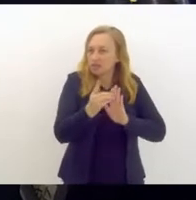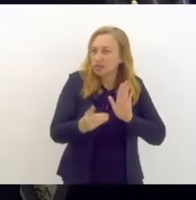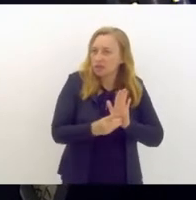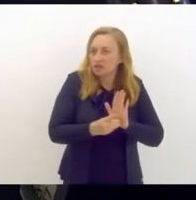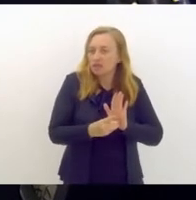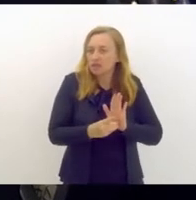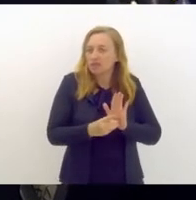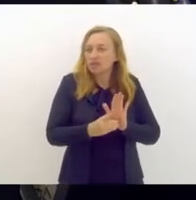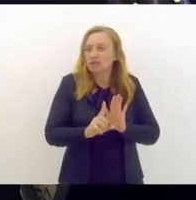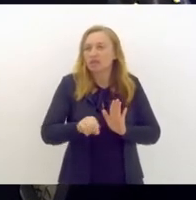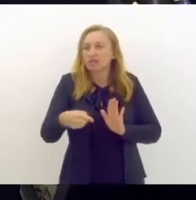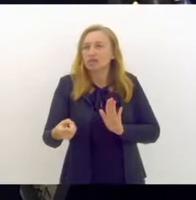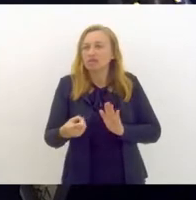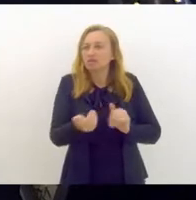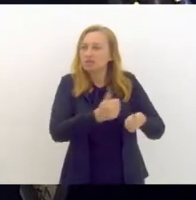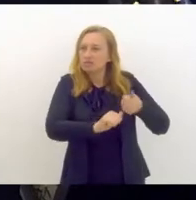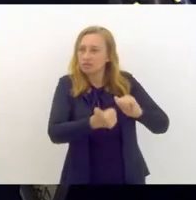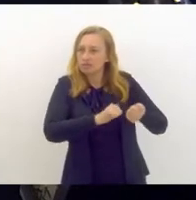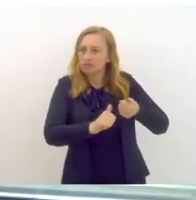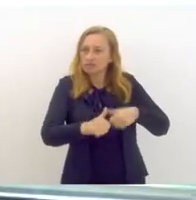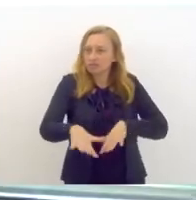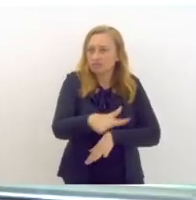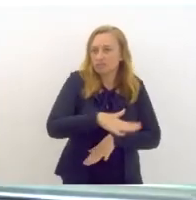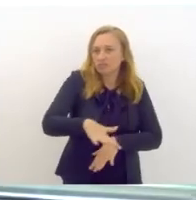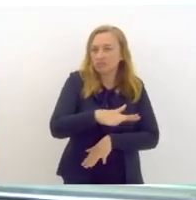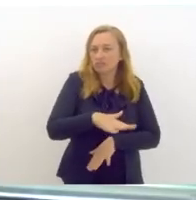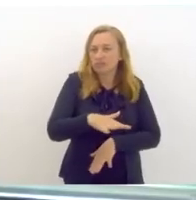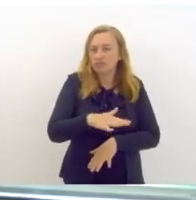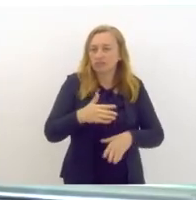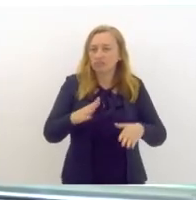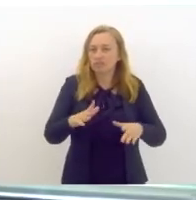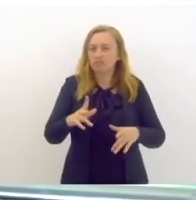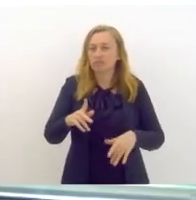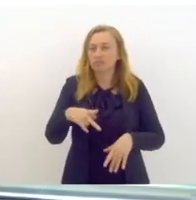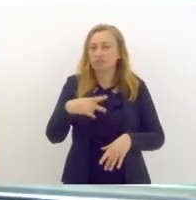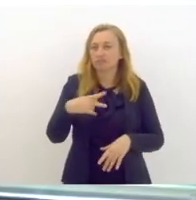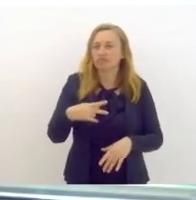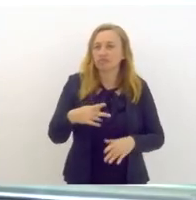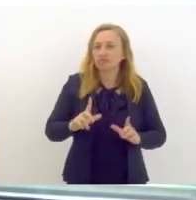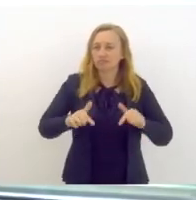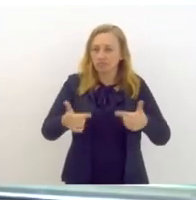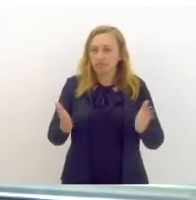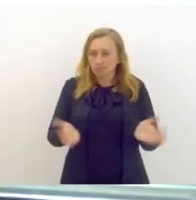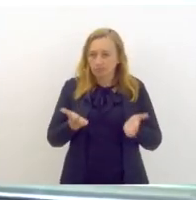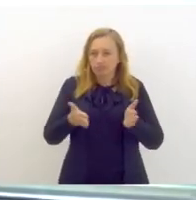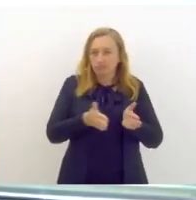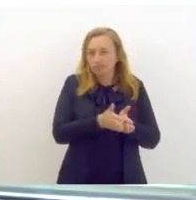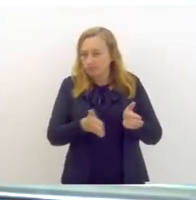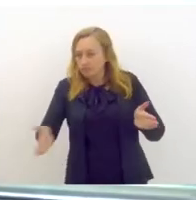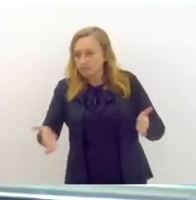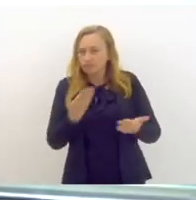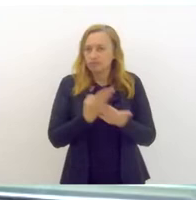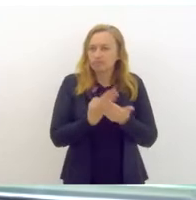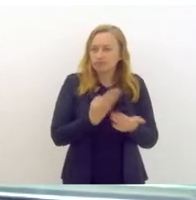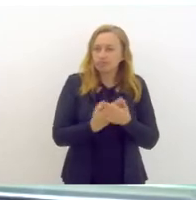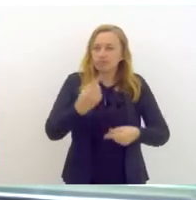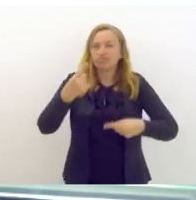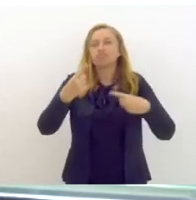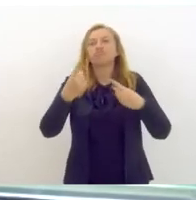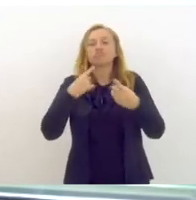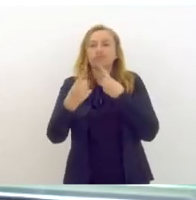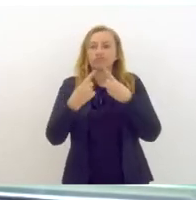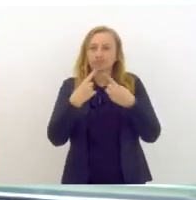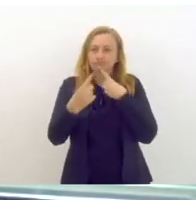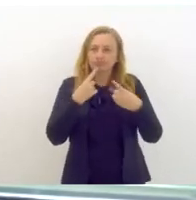e, a partir do estudo avaliado nessa área, nós chegamos à delimitação hoje. Durante todo o processo de estudo e discussão dessa